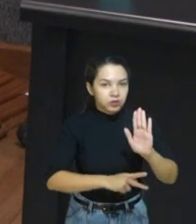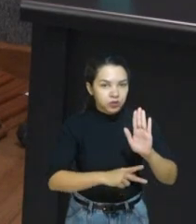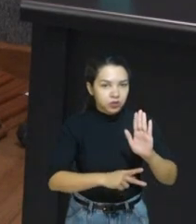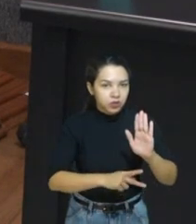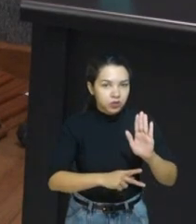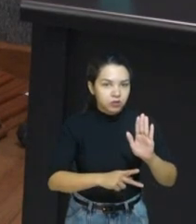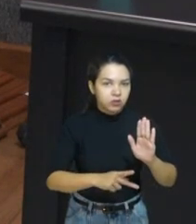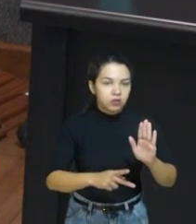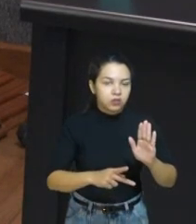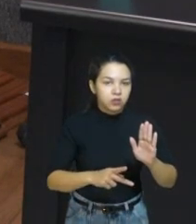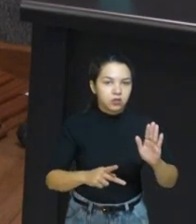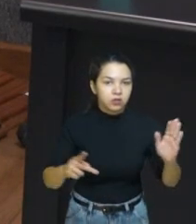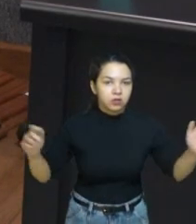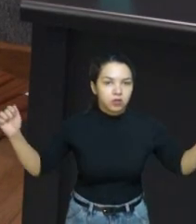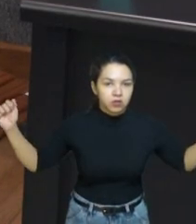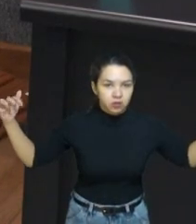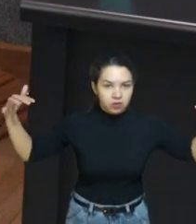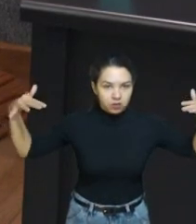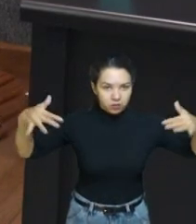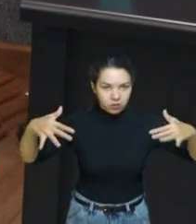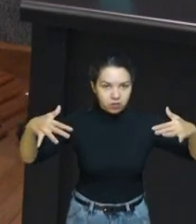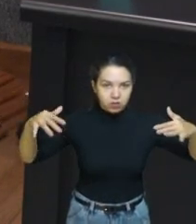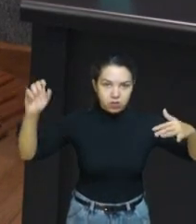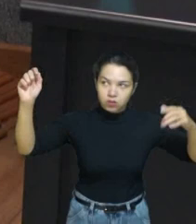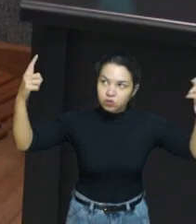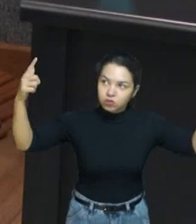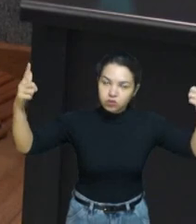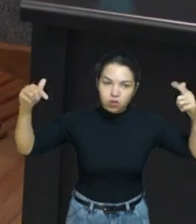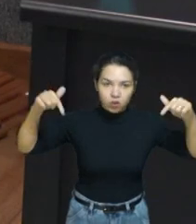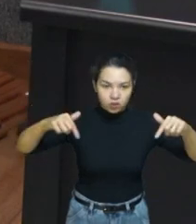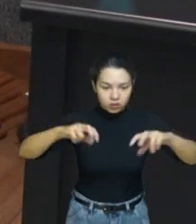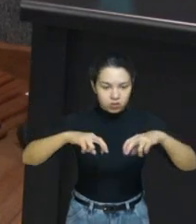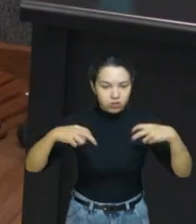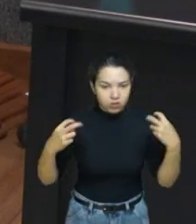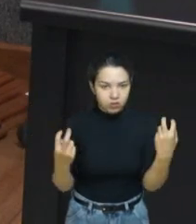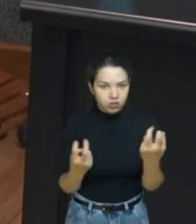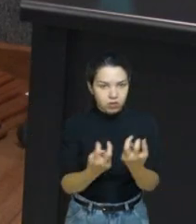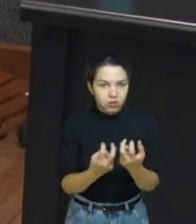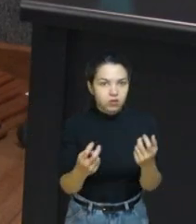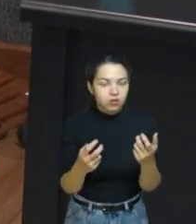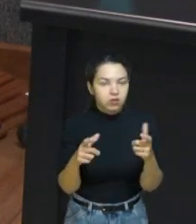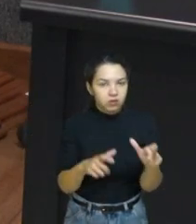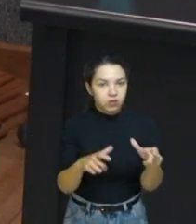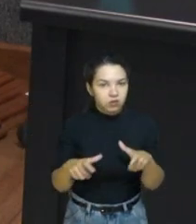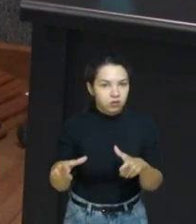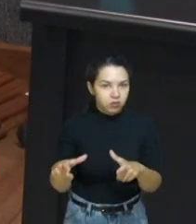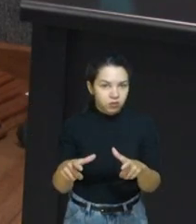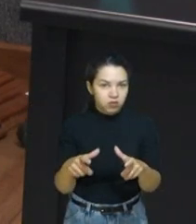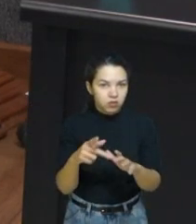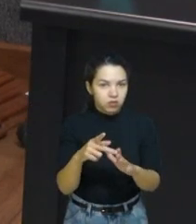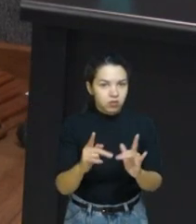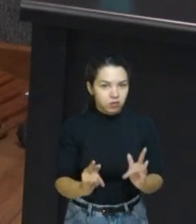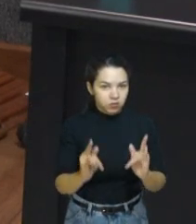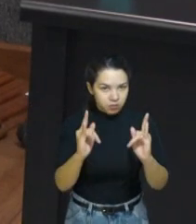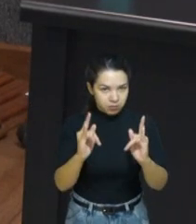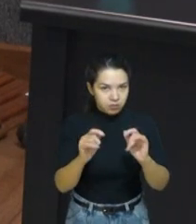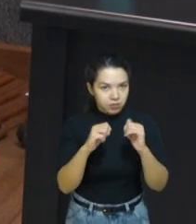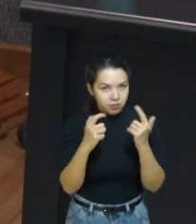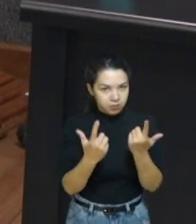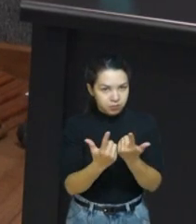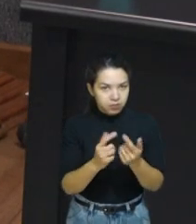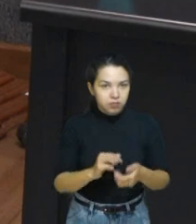de claridade natural no dentro das nossas instalações, agora todo o projeto